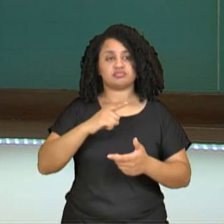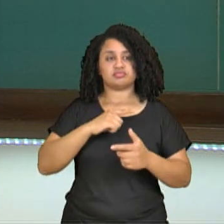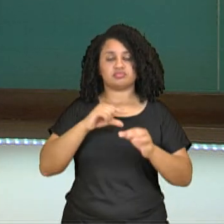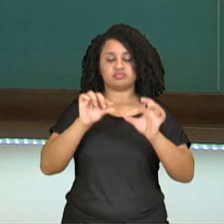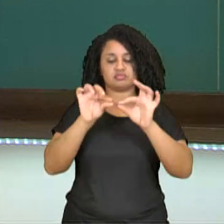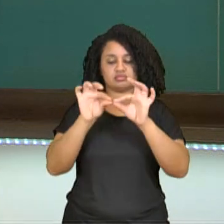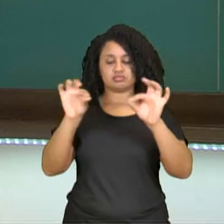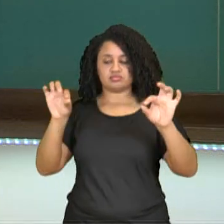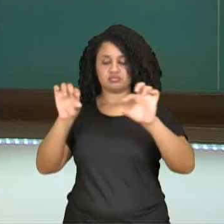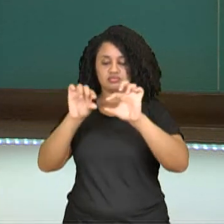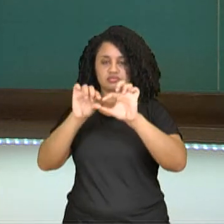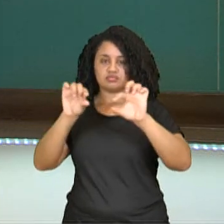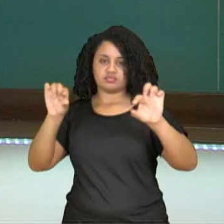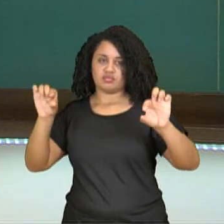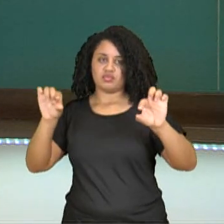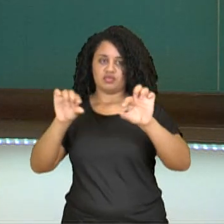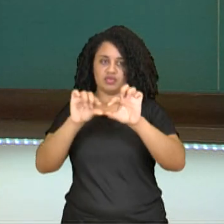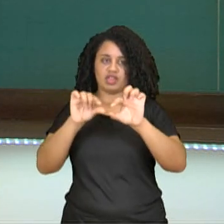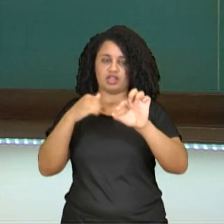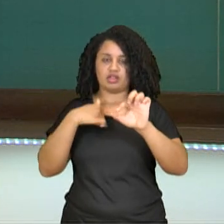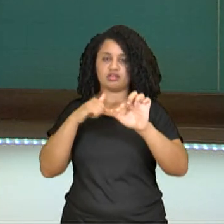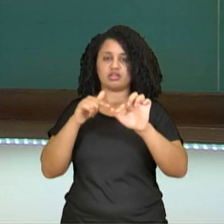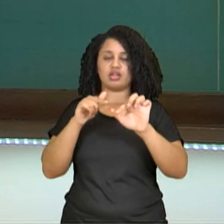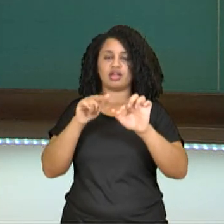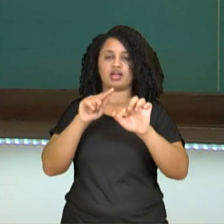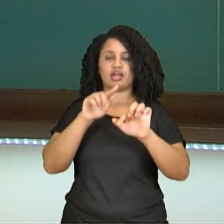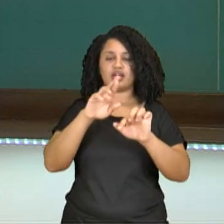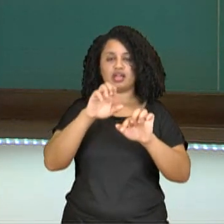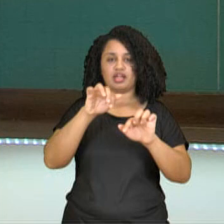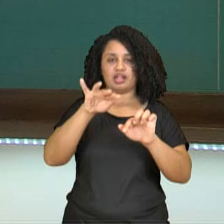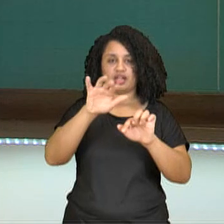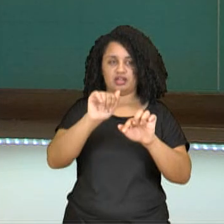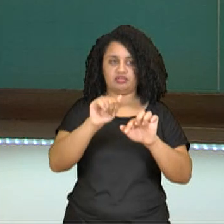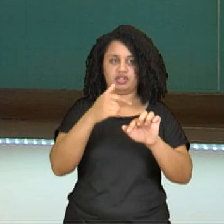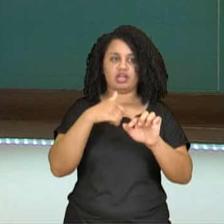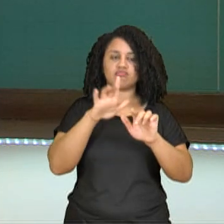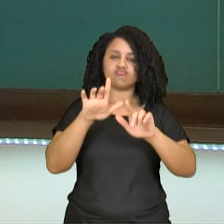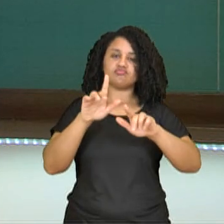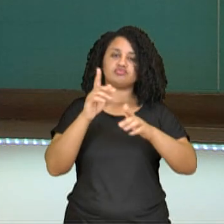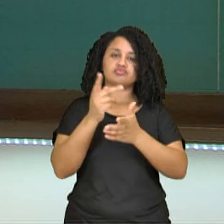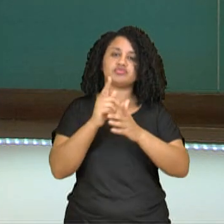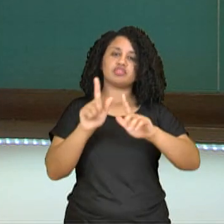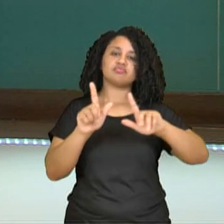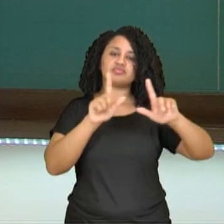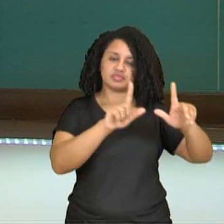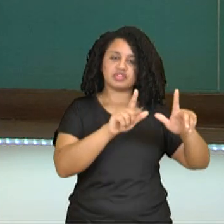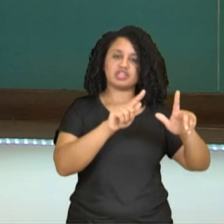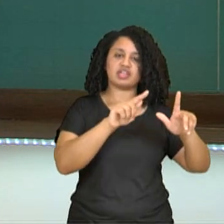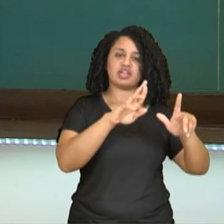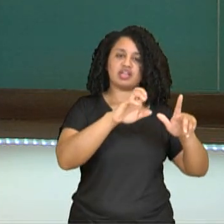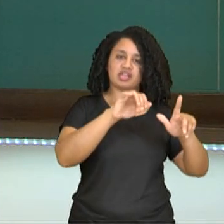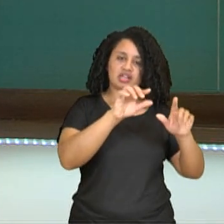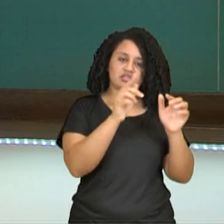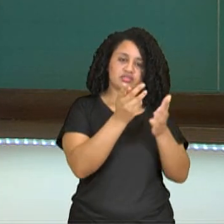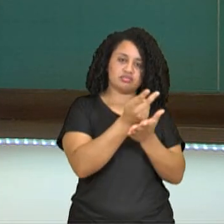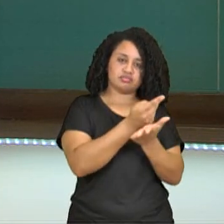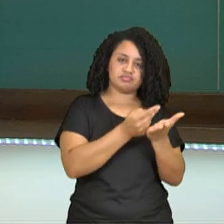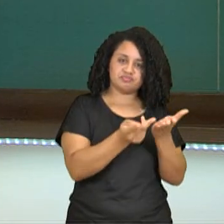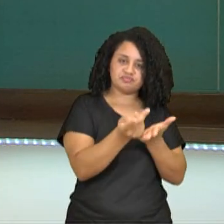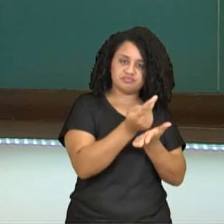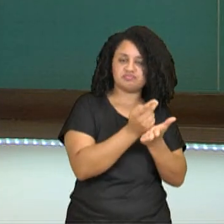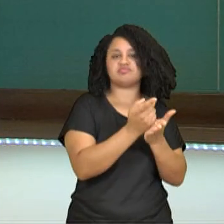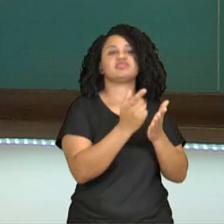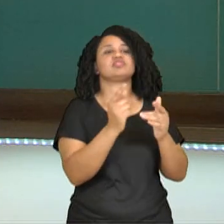escala aqui, que é uma escala gráfica, ou seja, um desenho, uma representação gráfica que